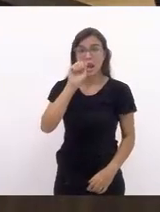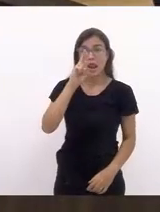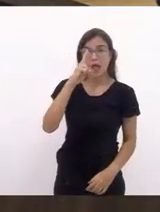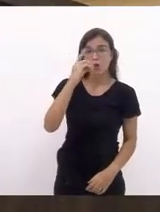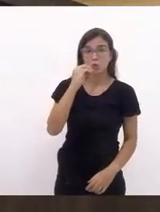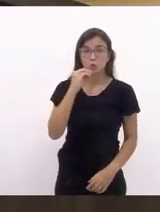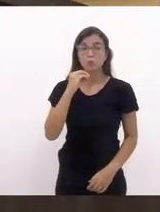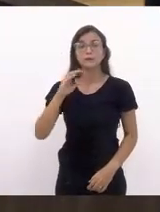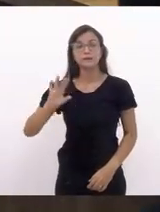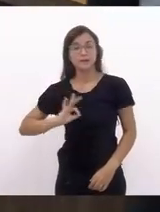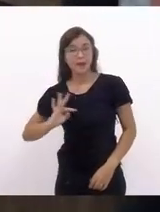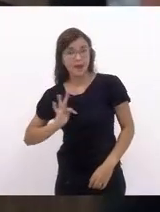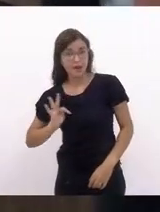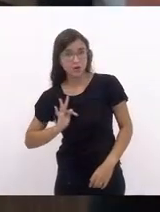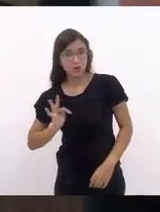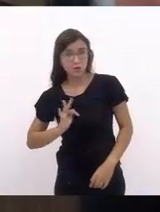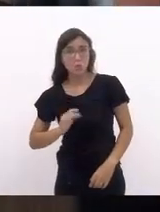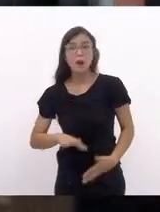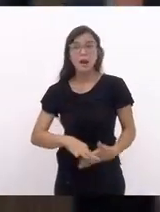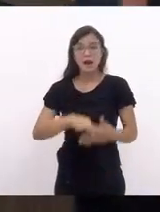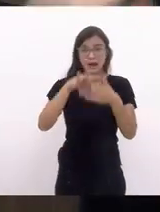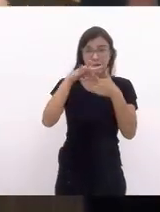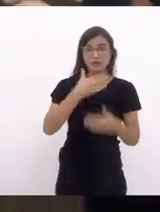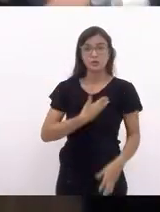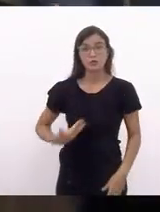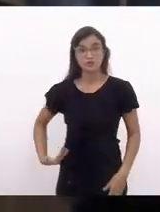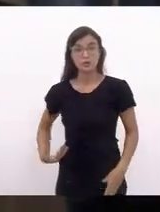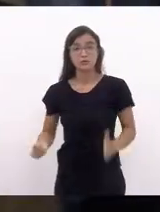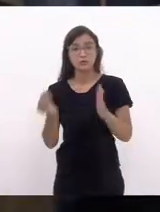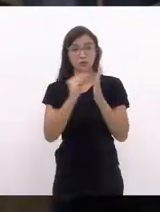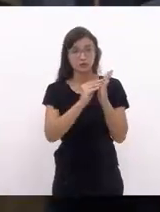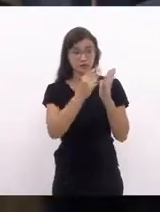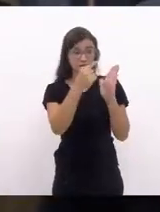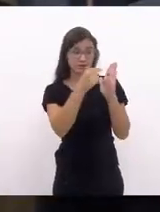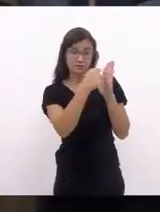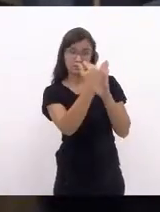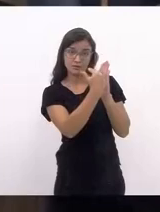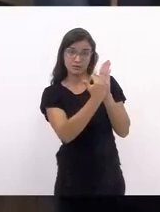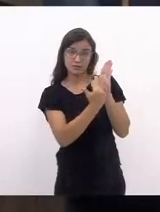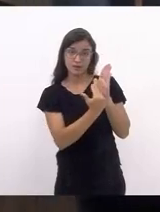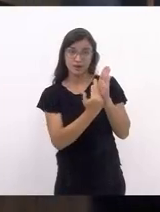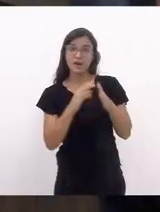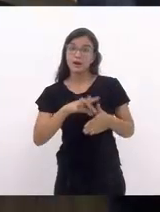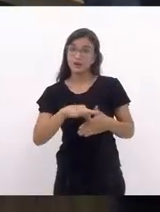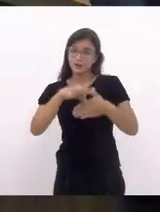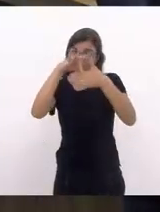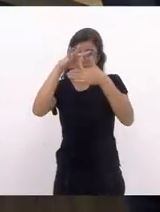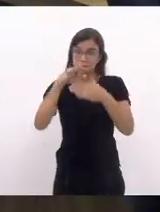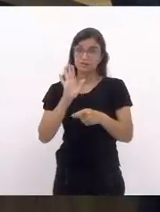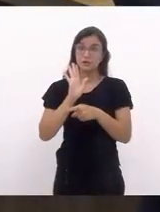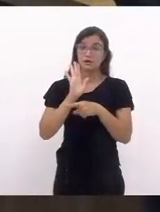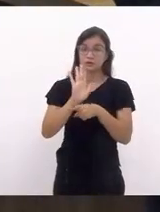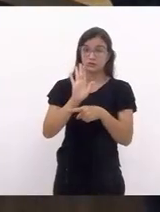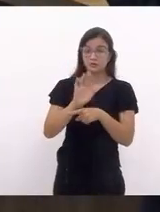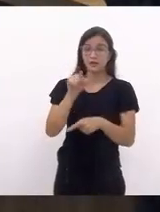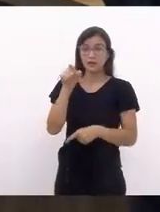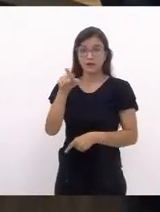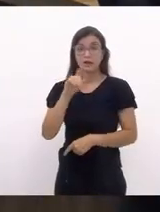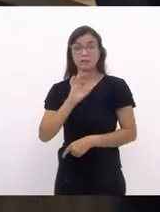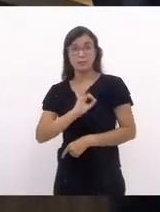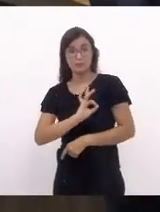líder do governo e colocar na pauta esta liderança para atender os